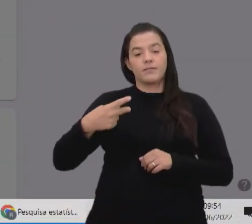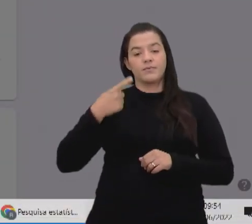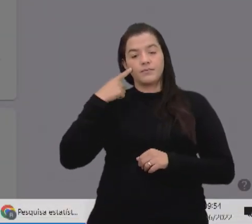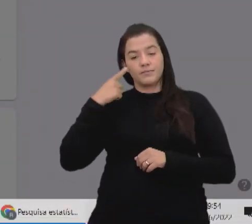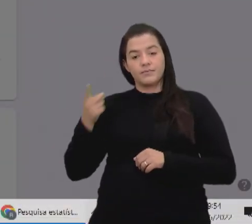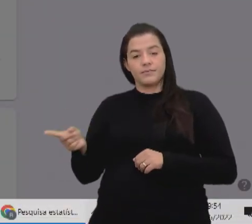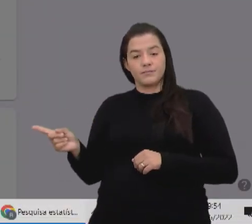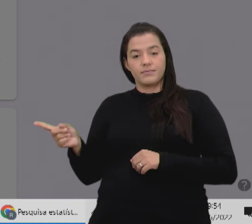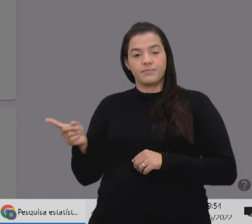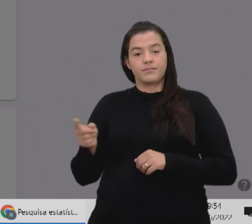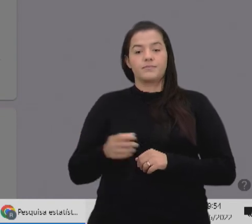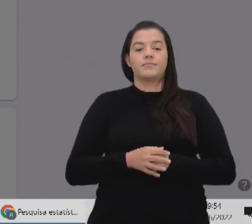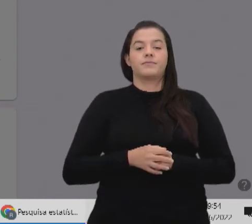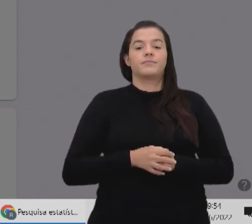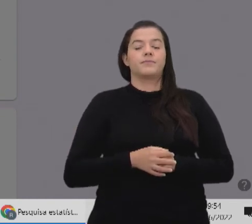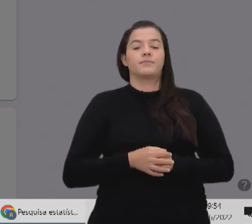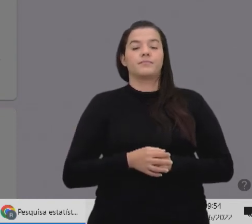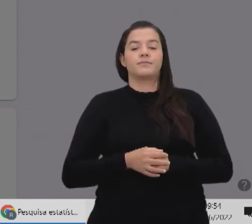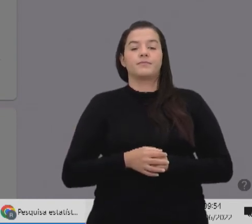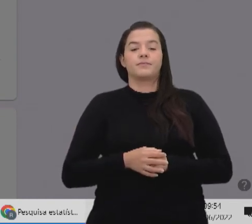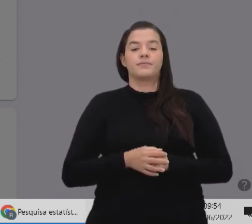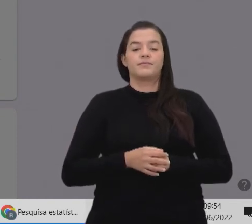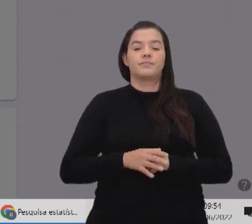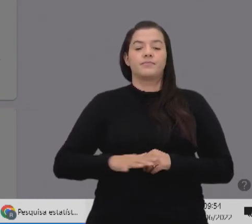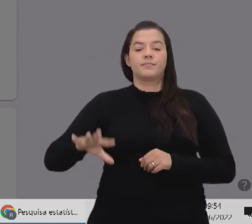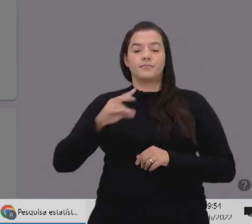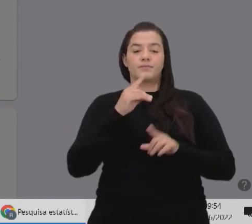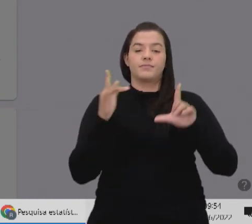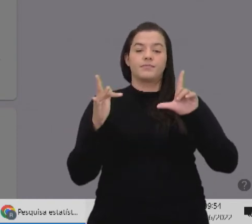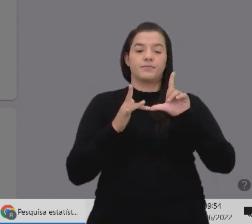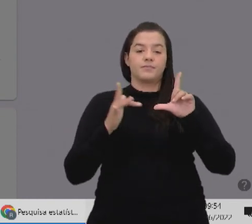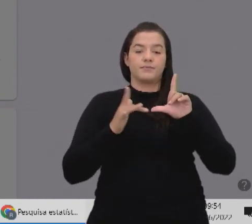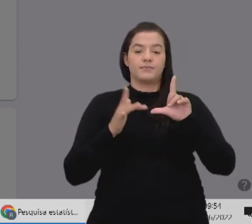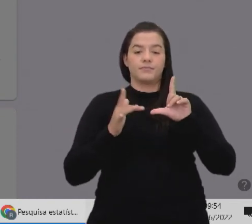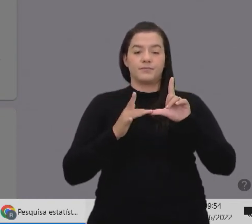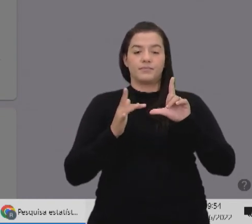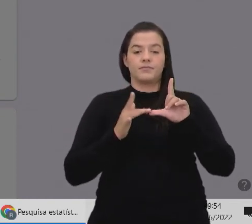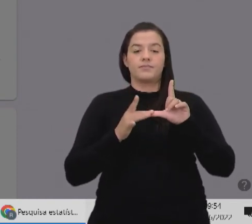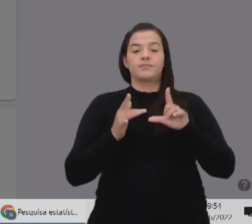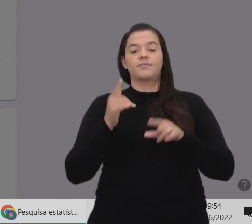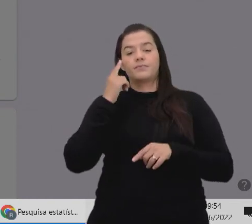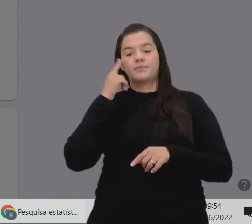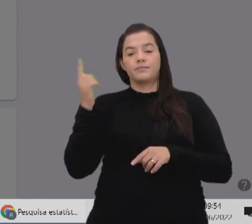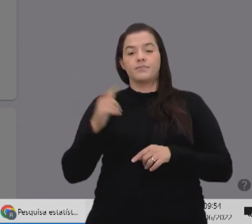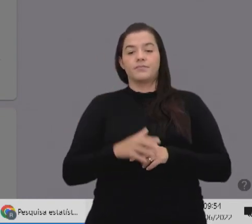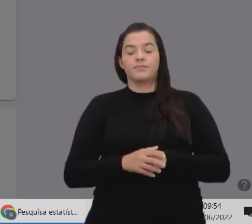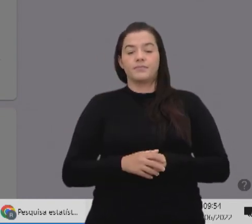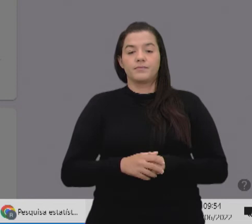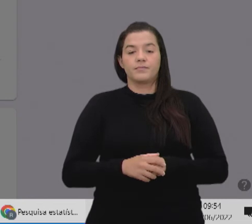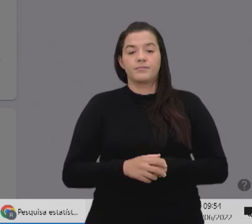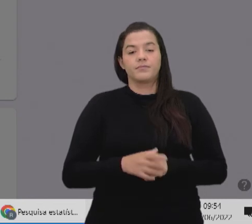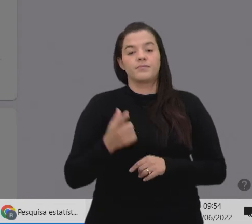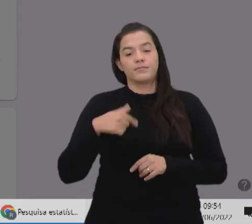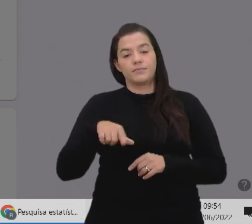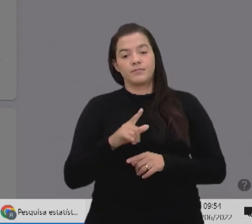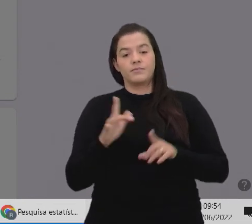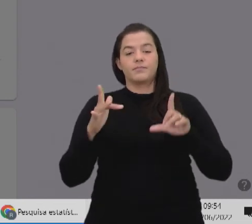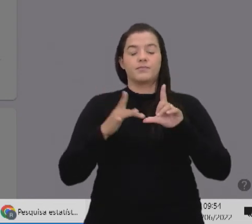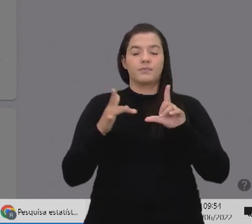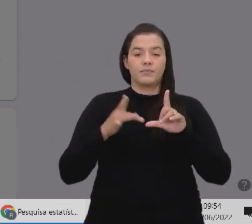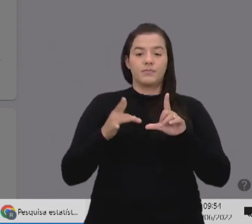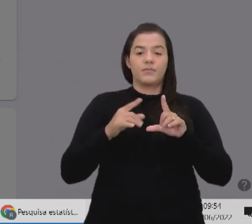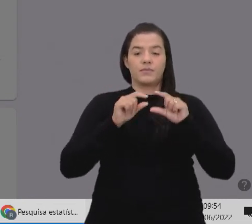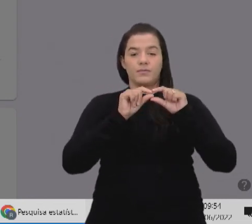ó, que é o símbolo de uma bolotinha achatada com tracinho, que é o link. Ah, Tá? O símbolo de link. legal, E aí você tem esse link. Claro, primeiro ele fornece um